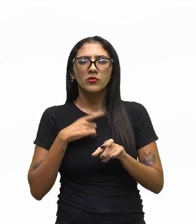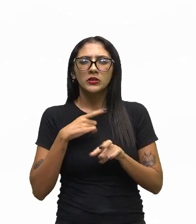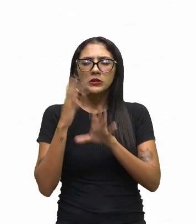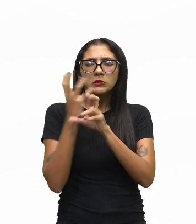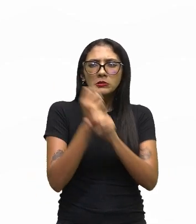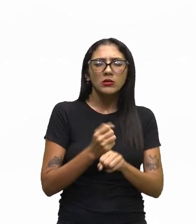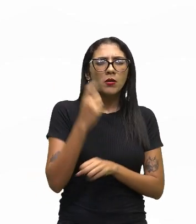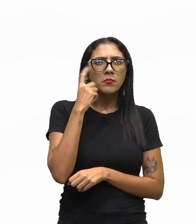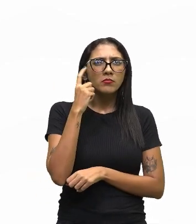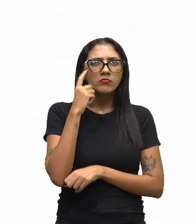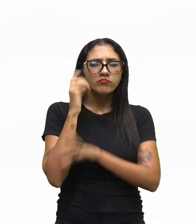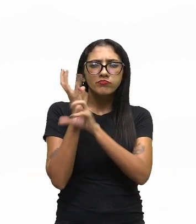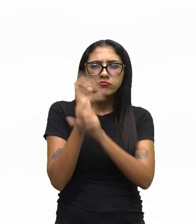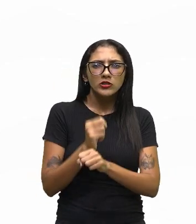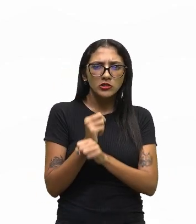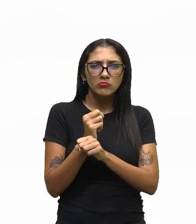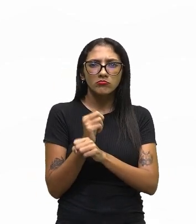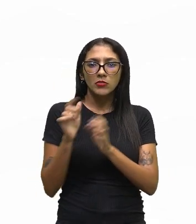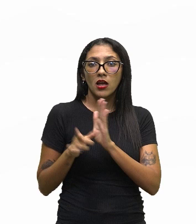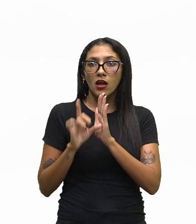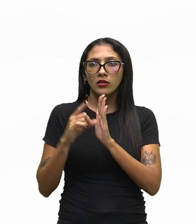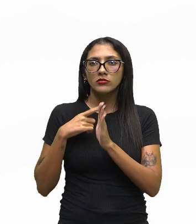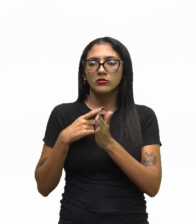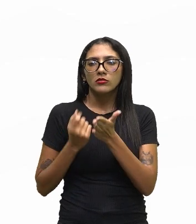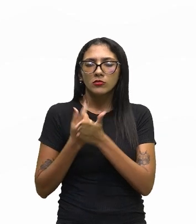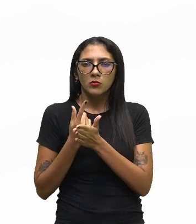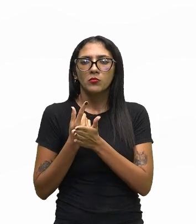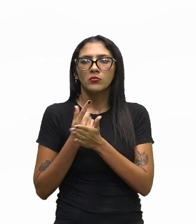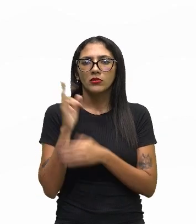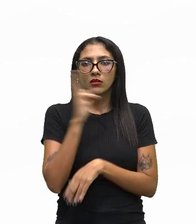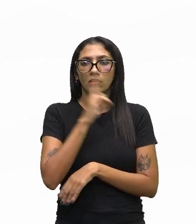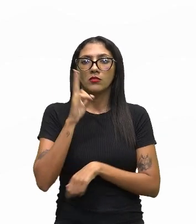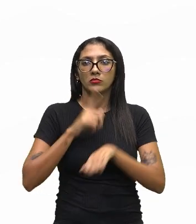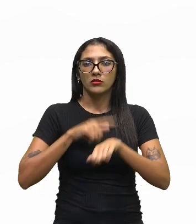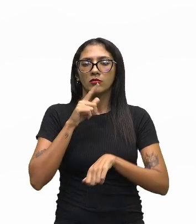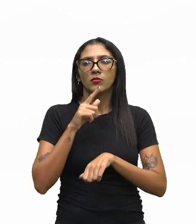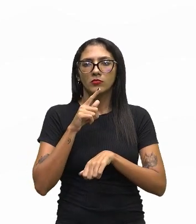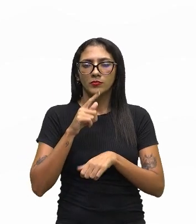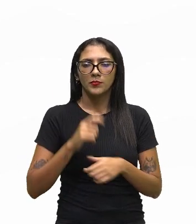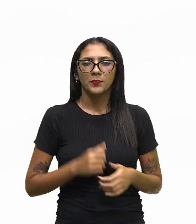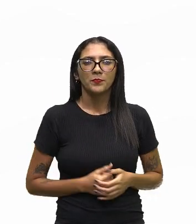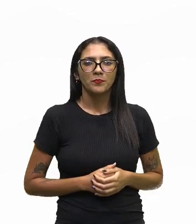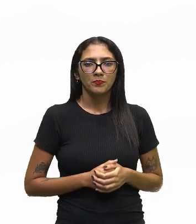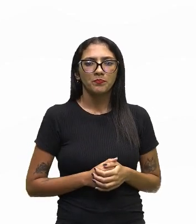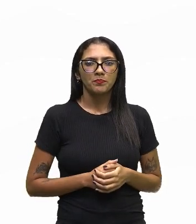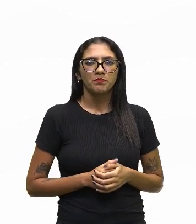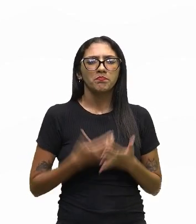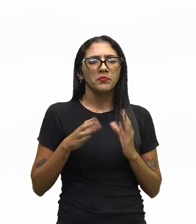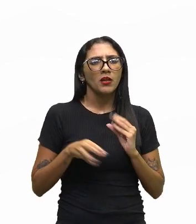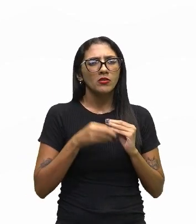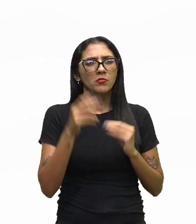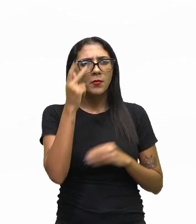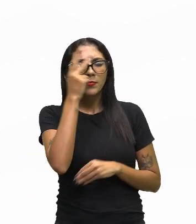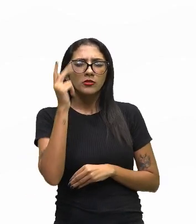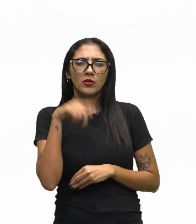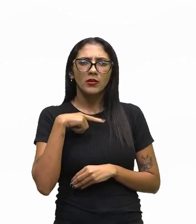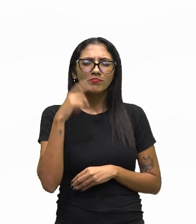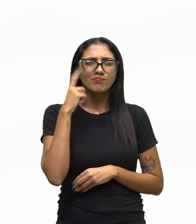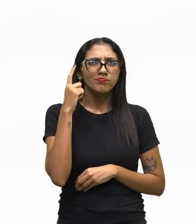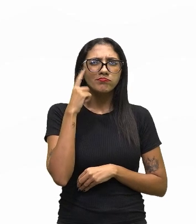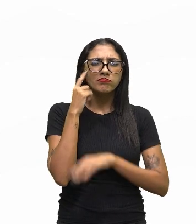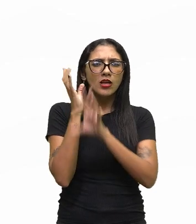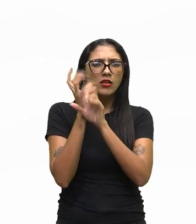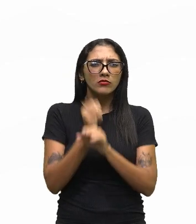cálculos mentais antes de realizar gastos inesperados ou um investimento ruim. Em resumo, a pessoa faz um rápido